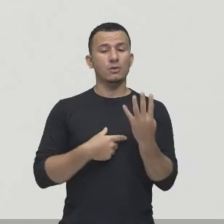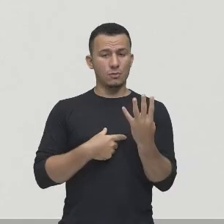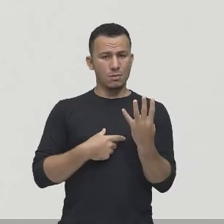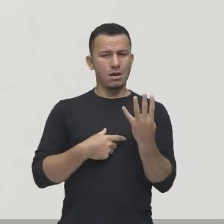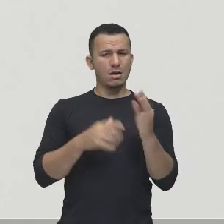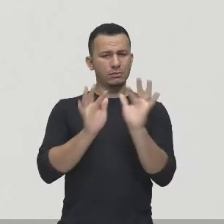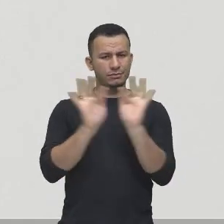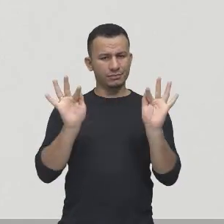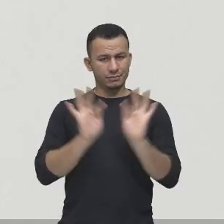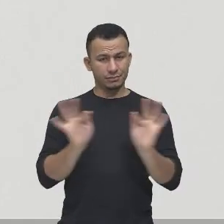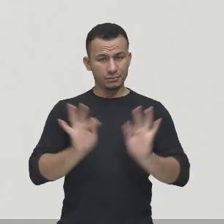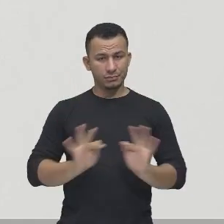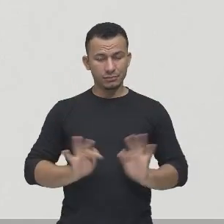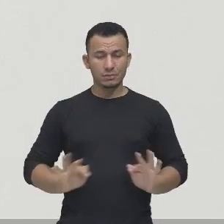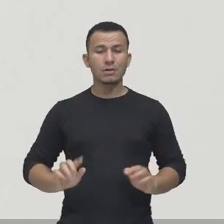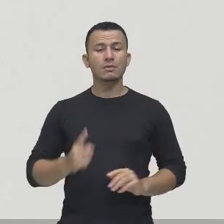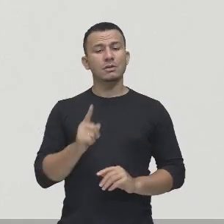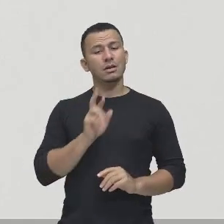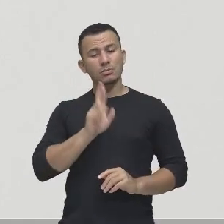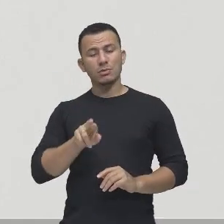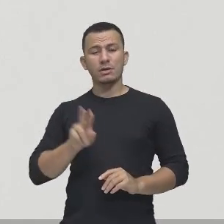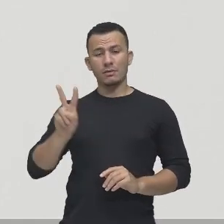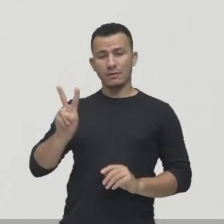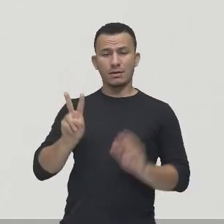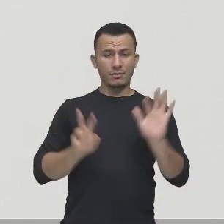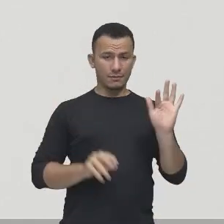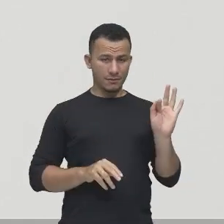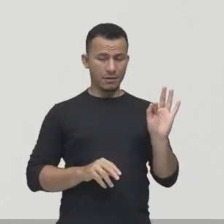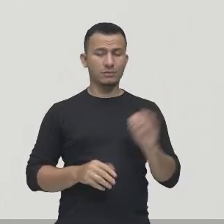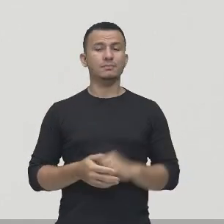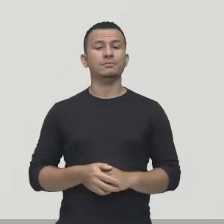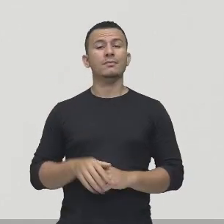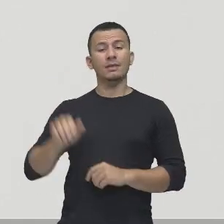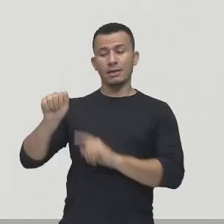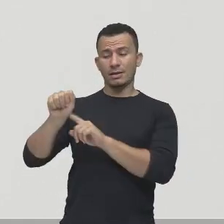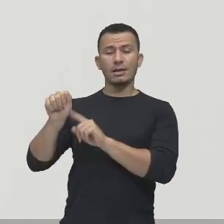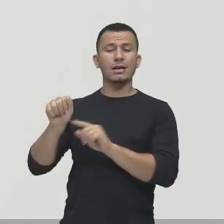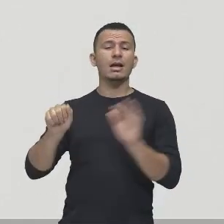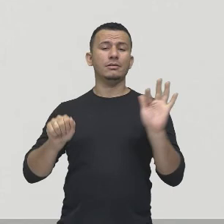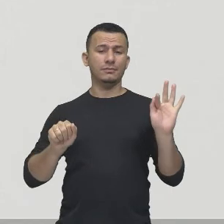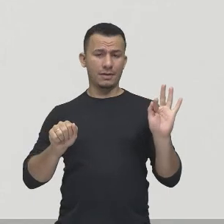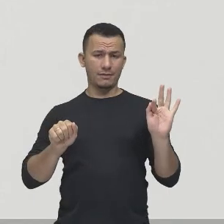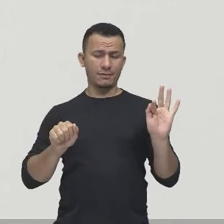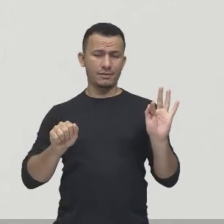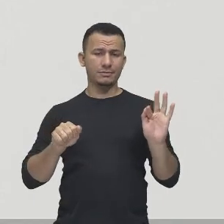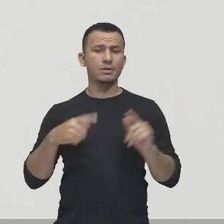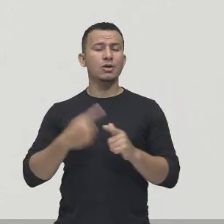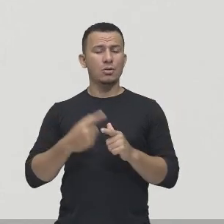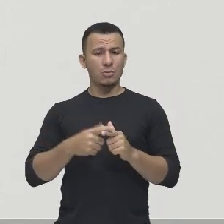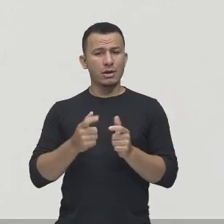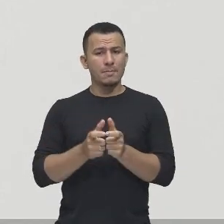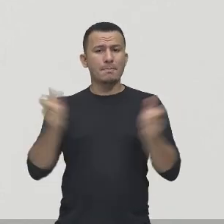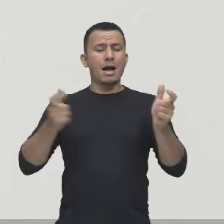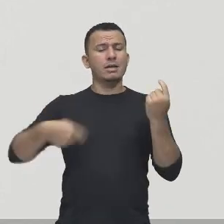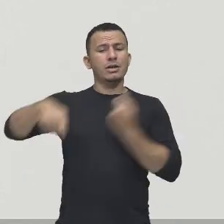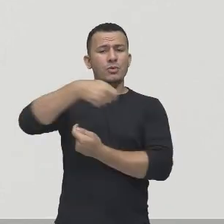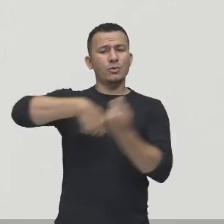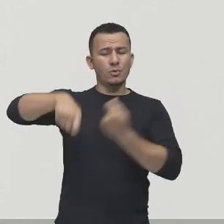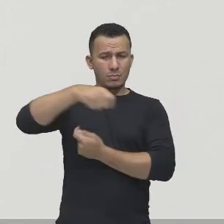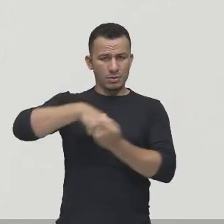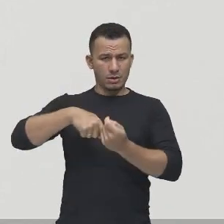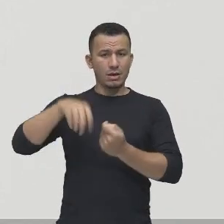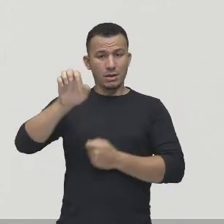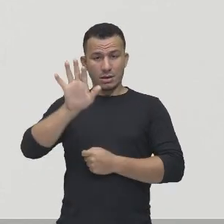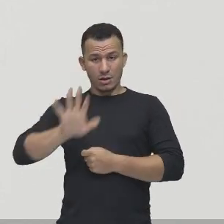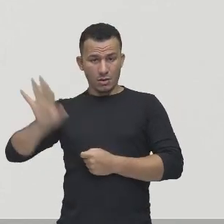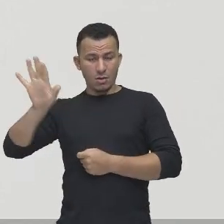frases. Você deveria marcar verdadeiro ou falso. A letra A, ela é falsa, tá bom, gente? As maiores economias da Europa Oriental, tá